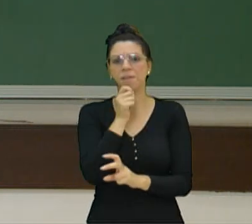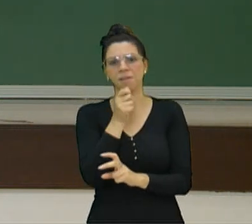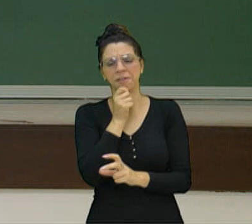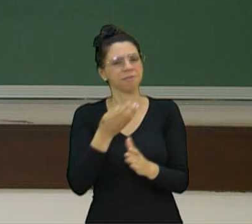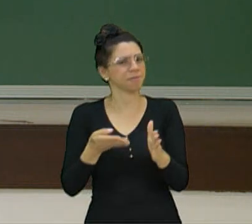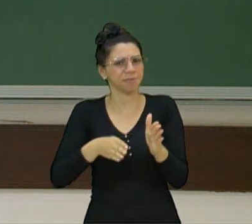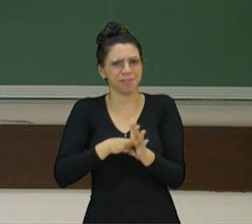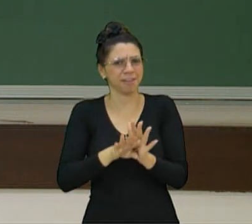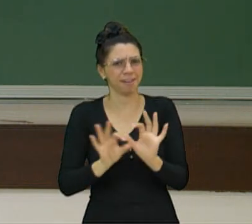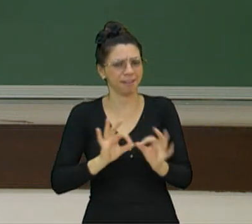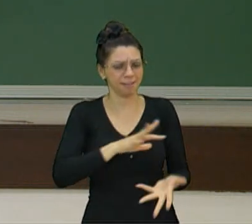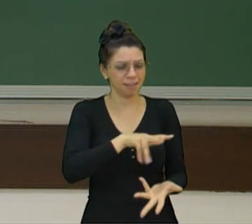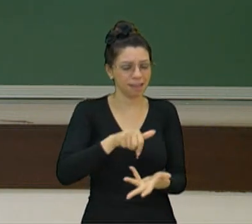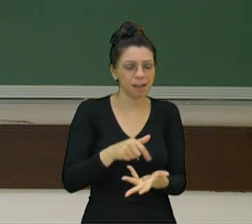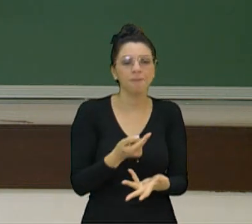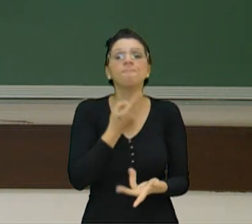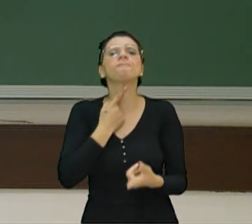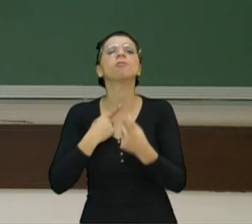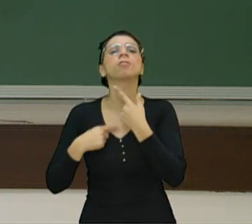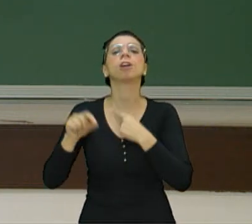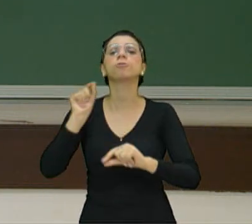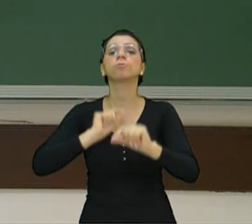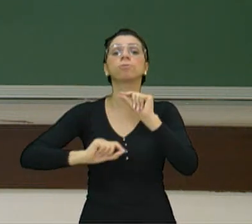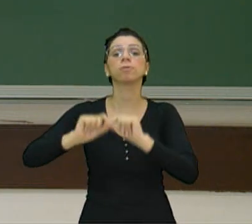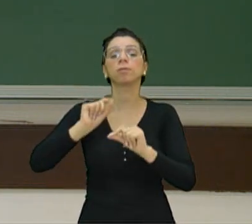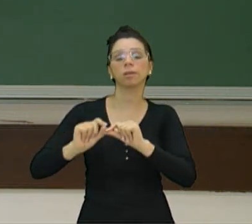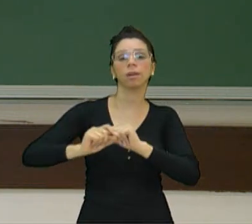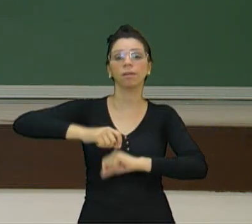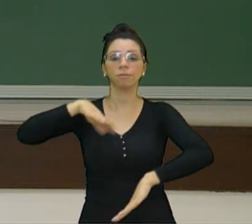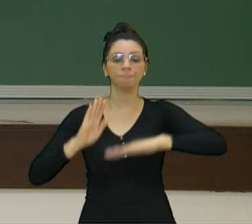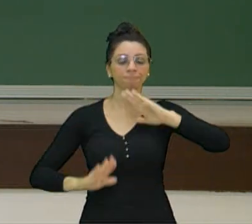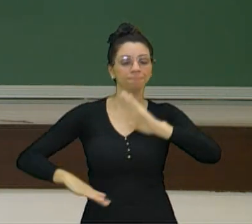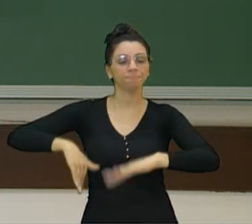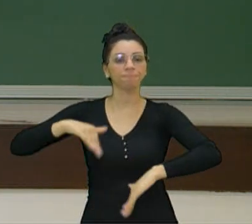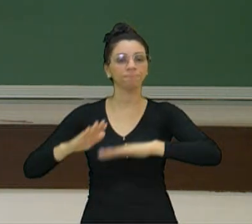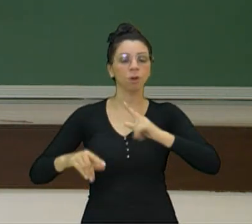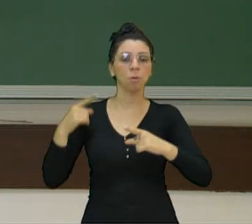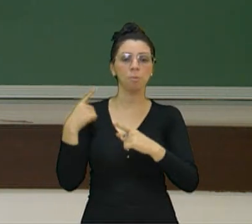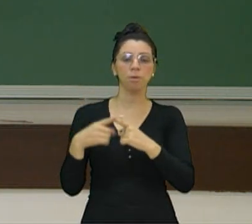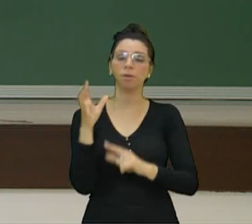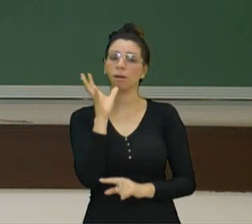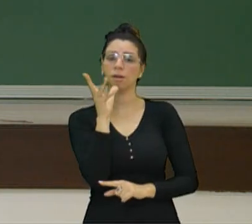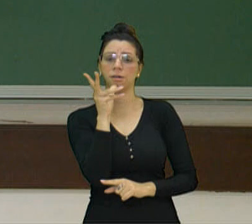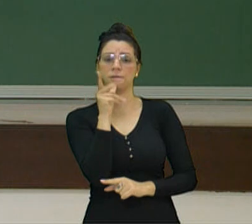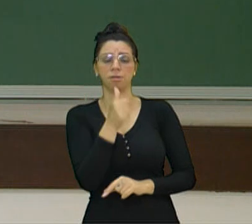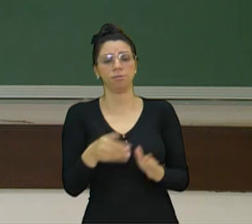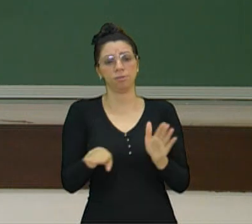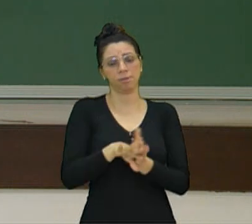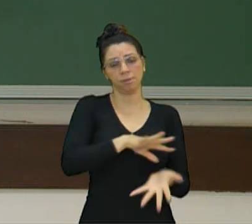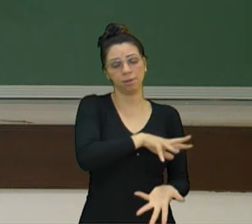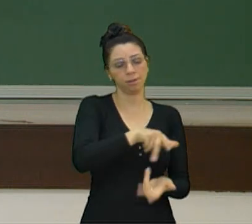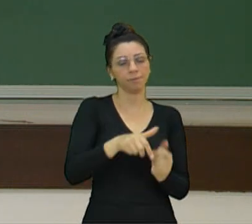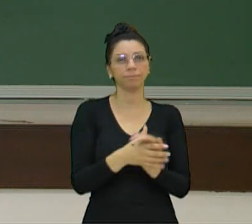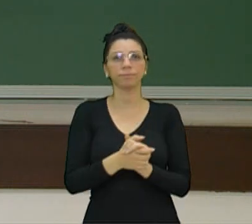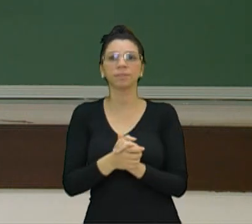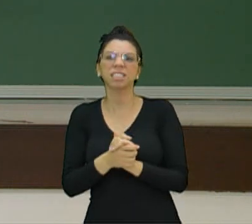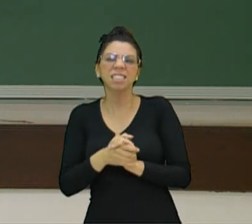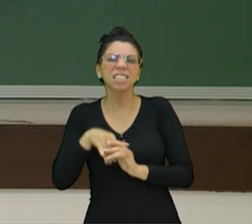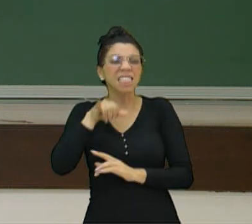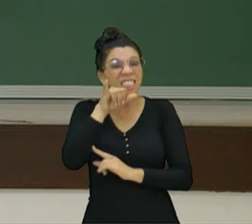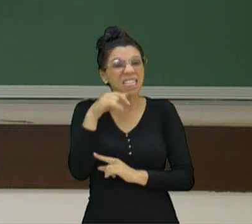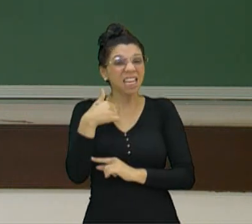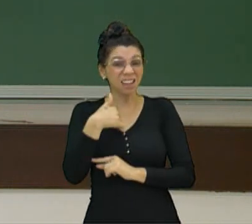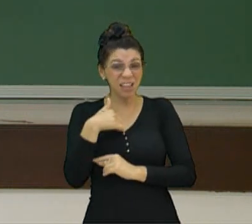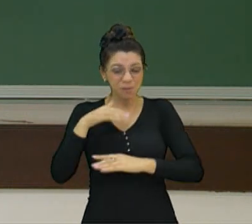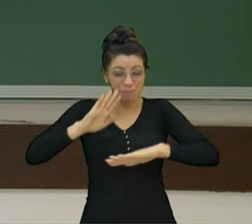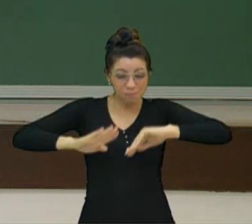de vontade de tocar o tambor, estava demorando muito aquela viagem. Ele pensou, se eu tocar bem baixinho,